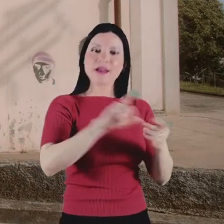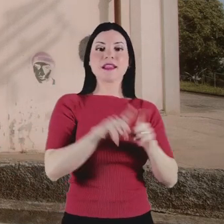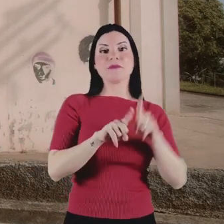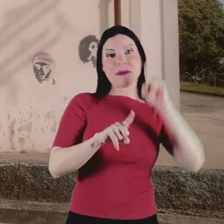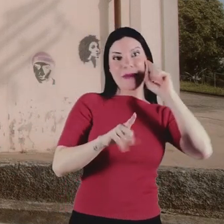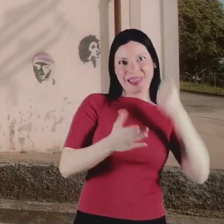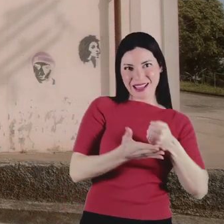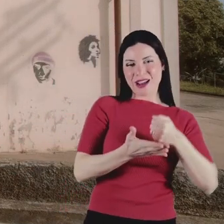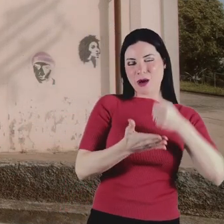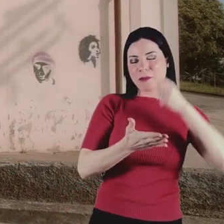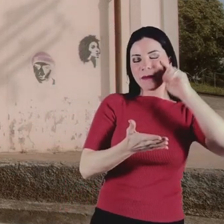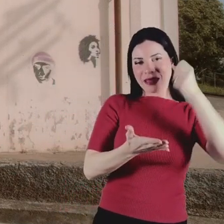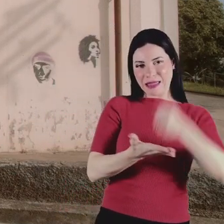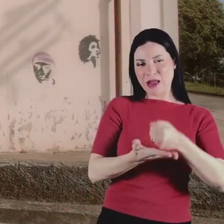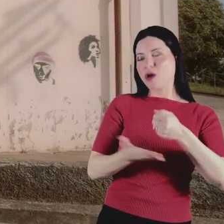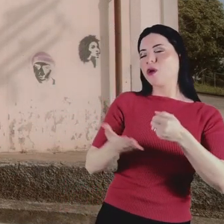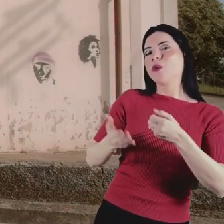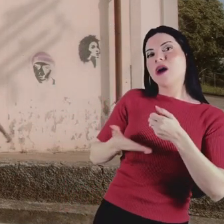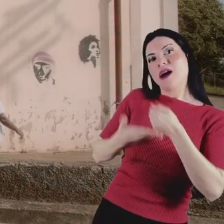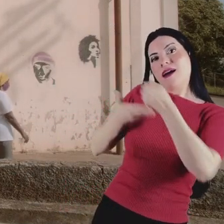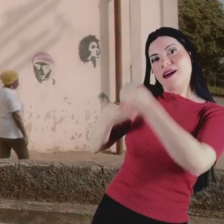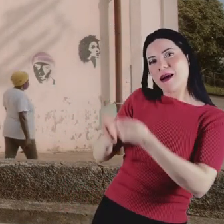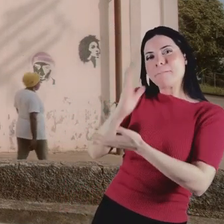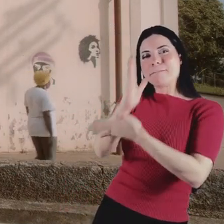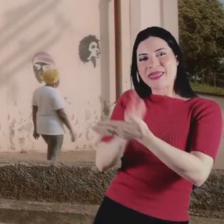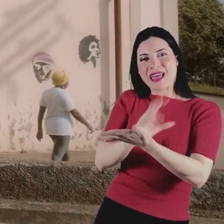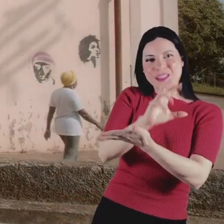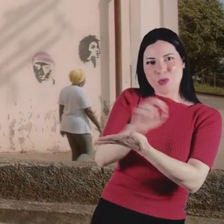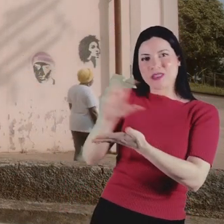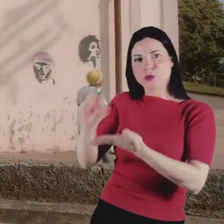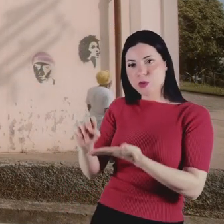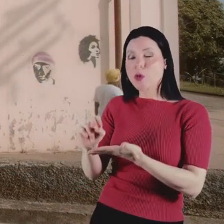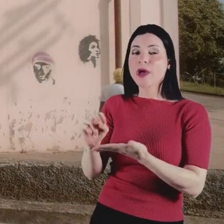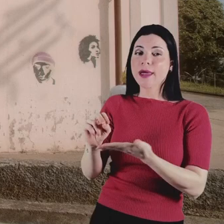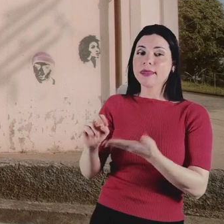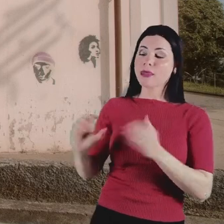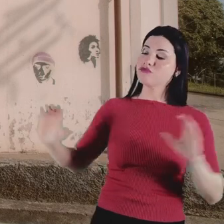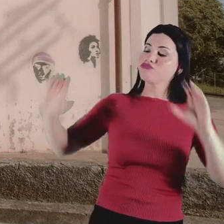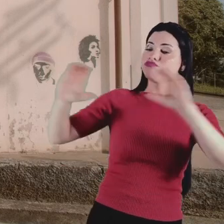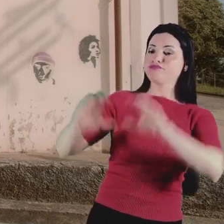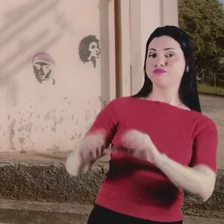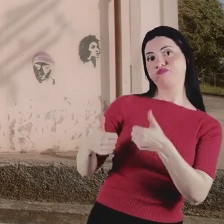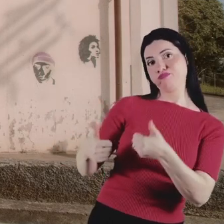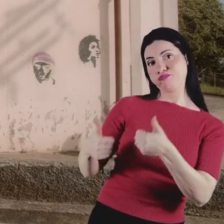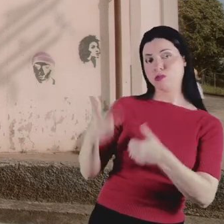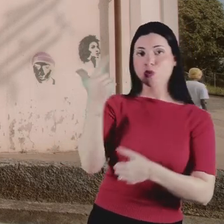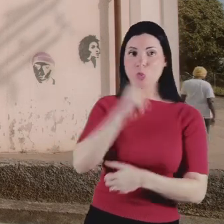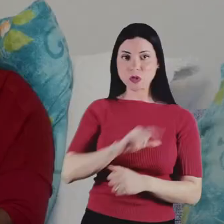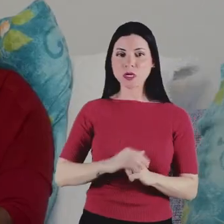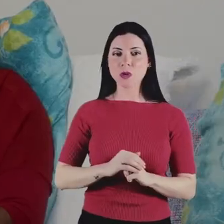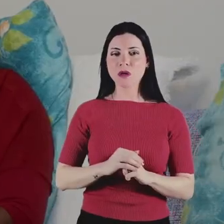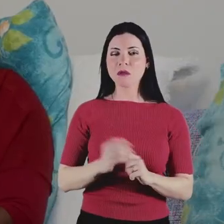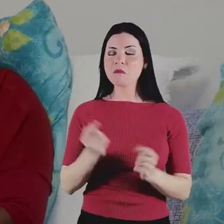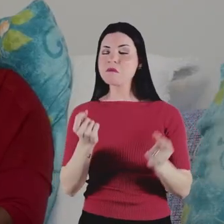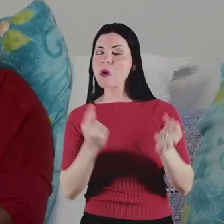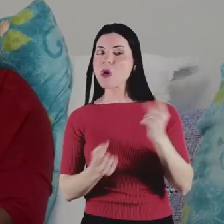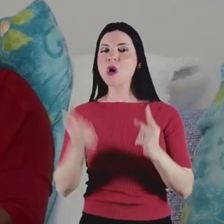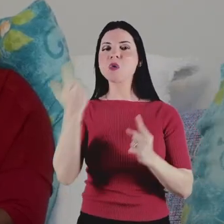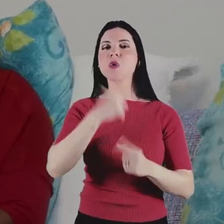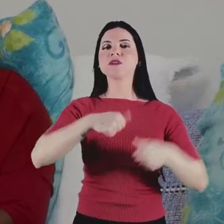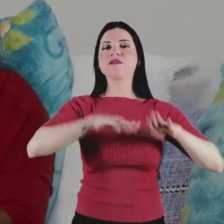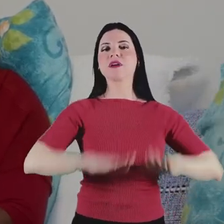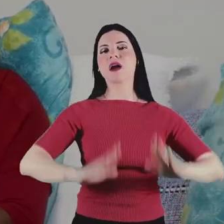uma parte ou o empregador outro para ela ficar em casa, teve várias facetas, né? Uma ou